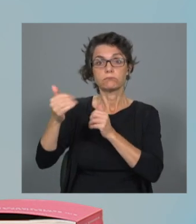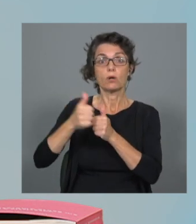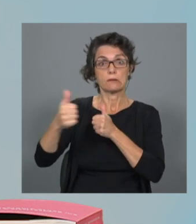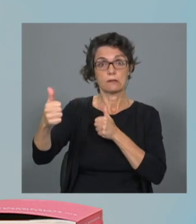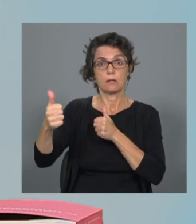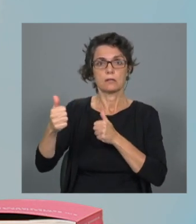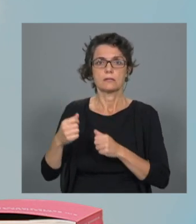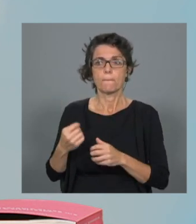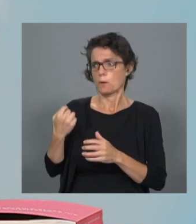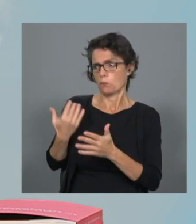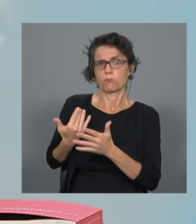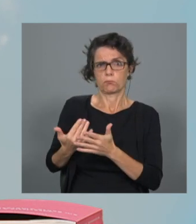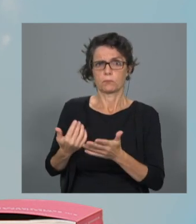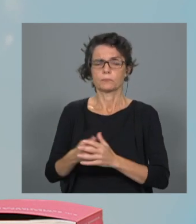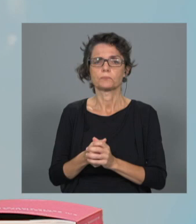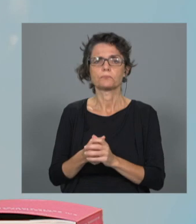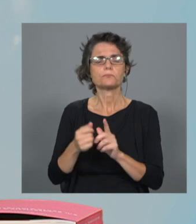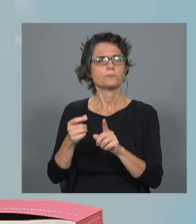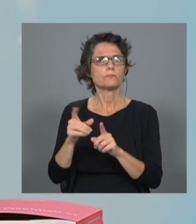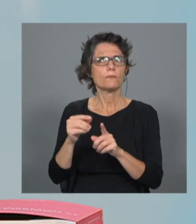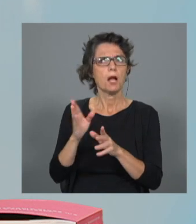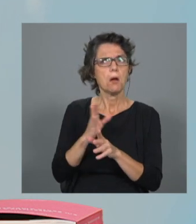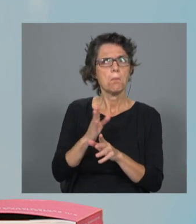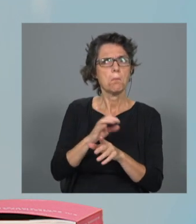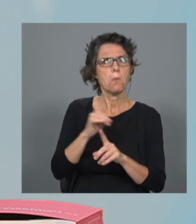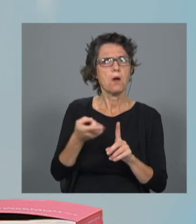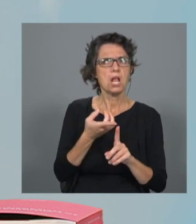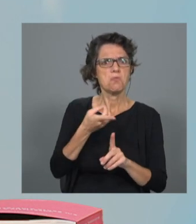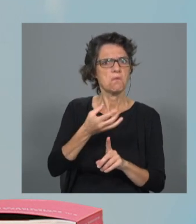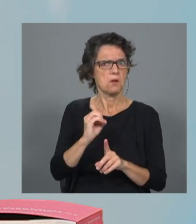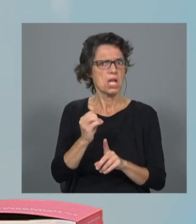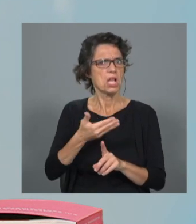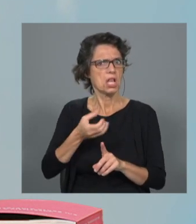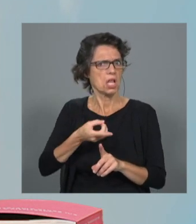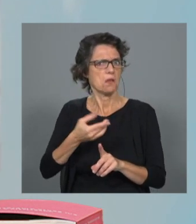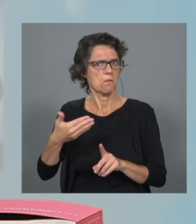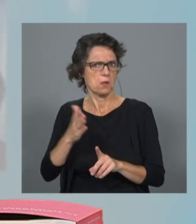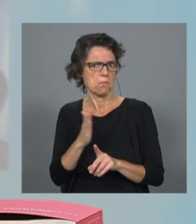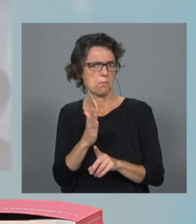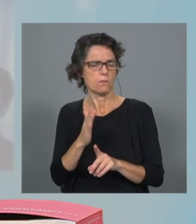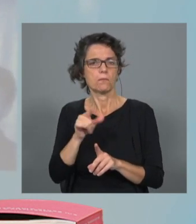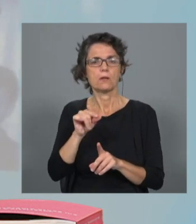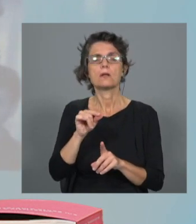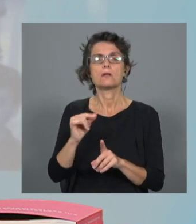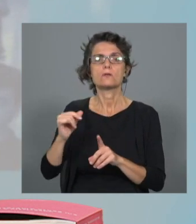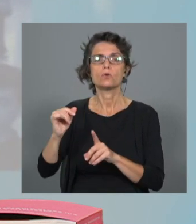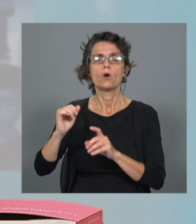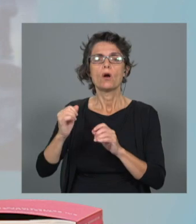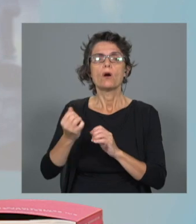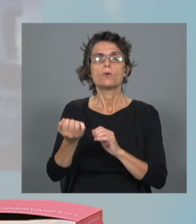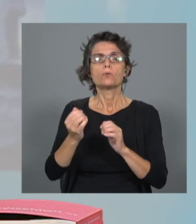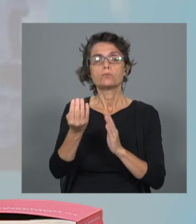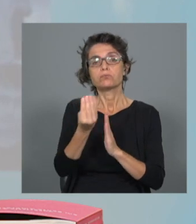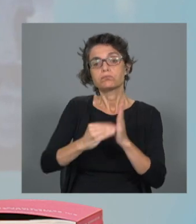pouco, será de 90, 91, se não me engano, todos os protocolos com o Instituto de Teologia à